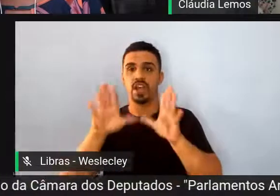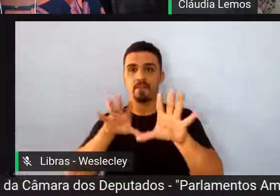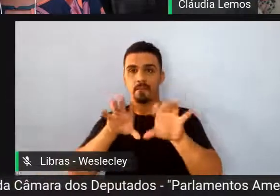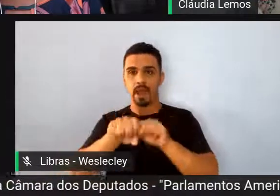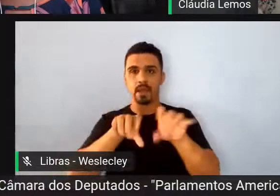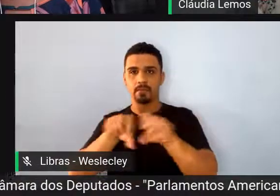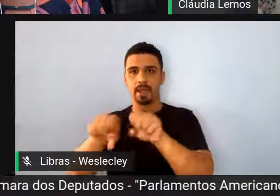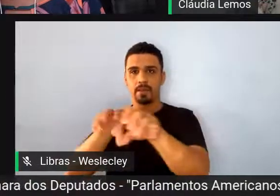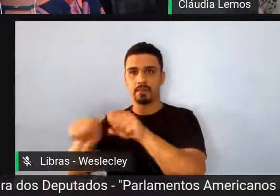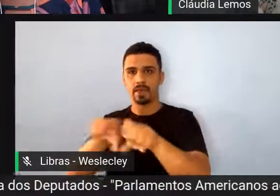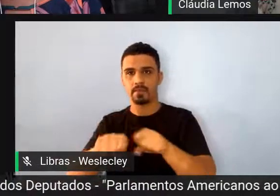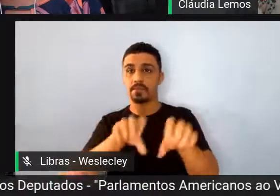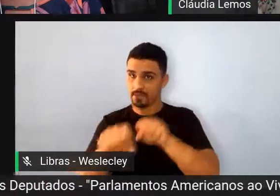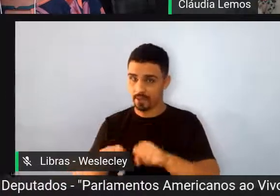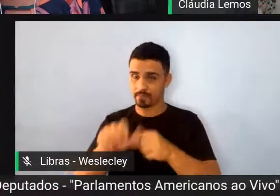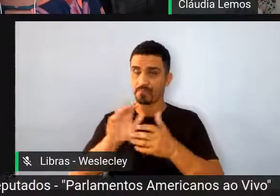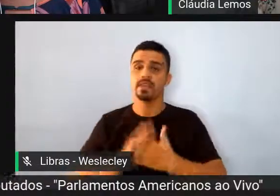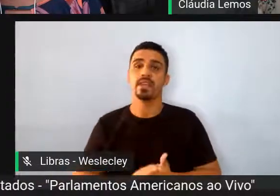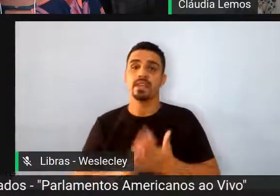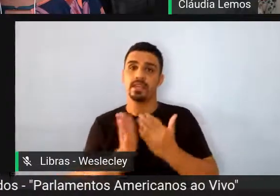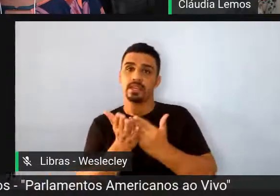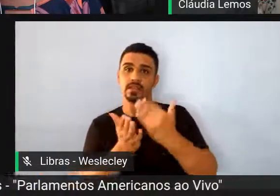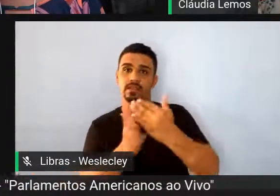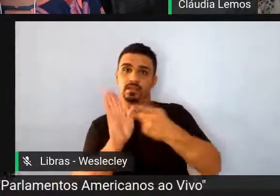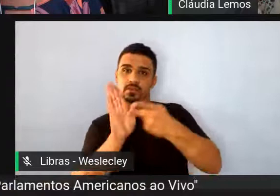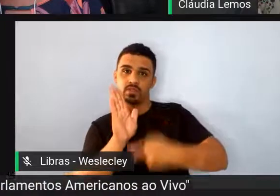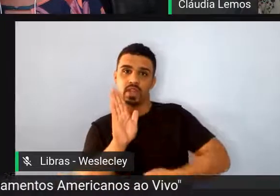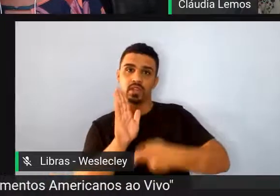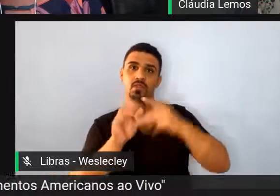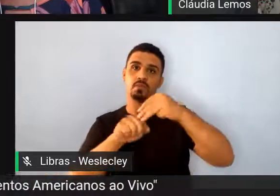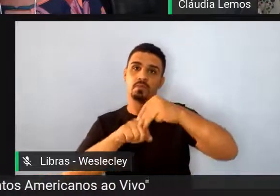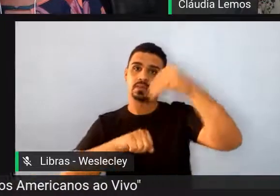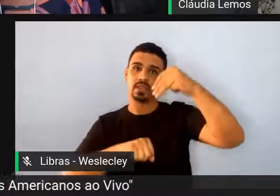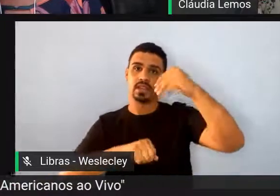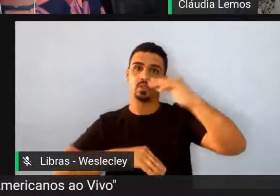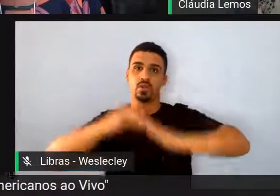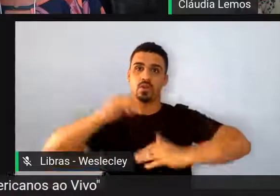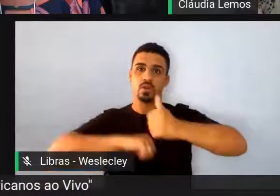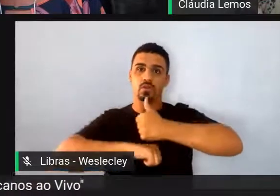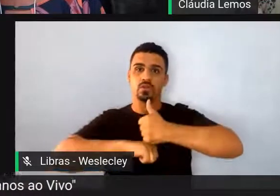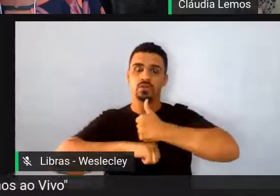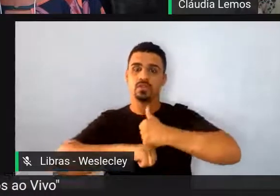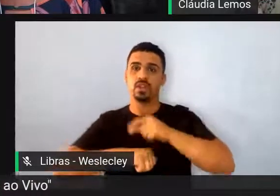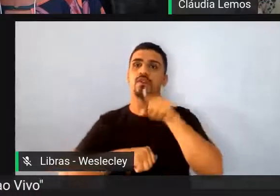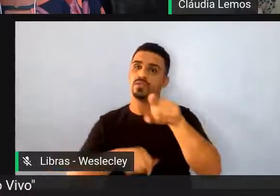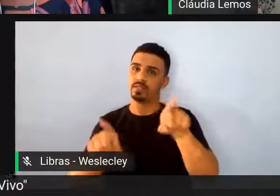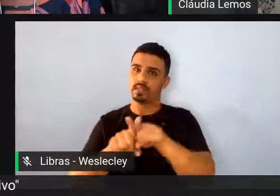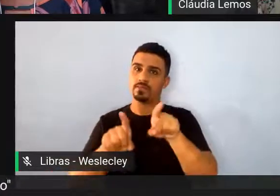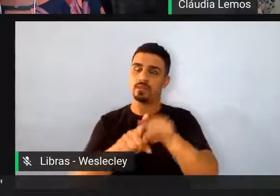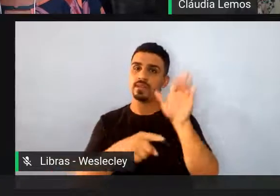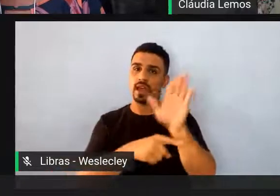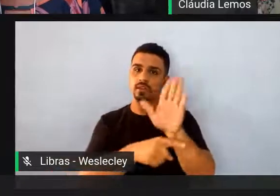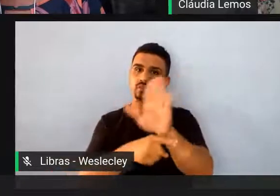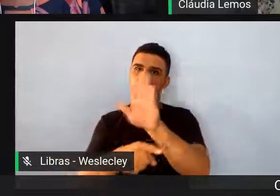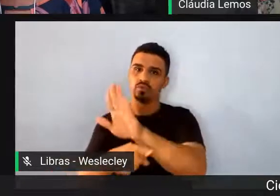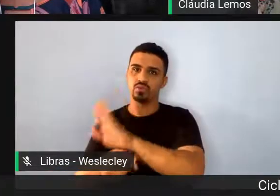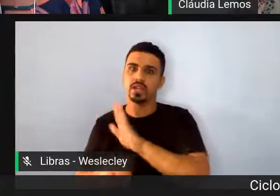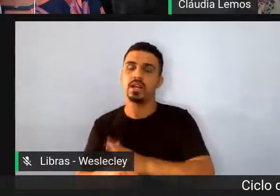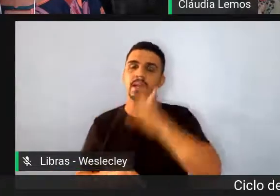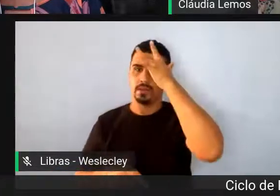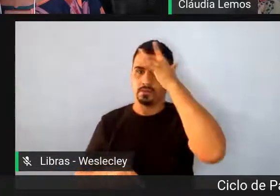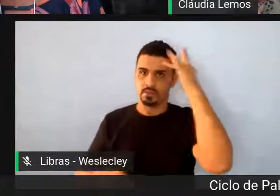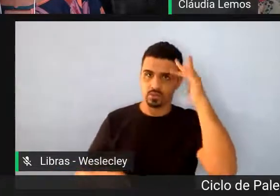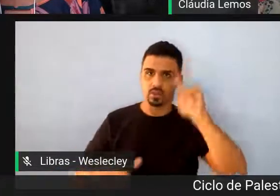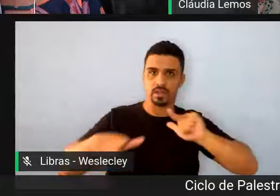uma iniciativa que é um mestrado profissional, então o objetivo dele também é contribuir para a formação das pessoas que trabalham no